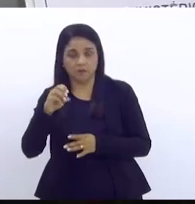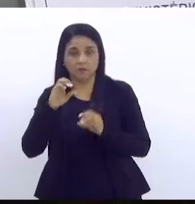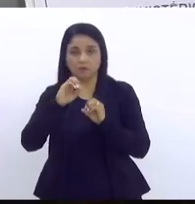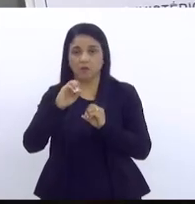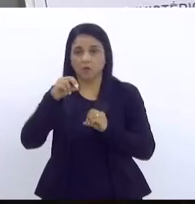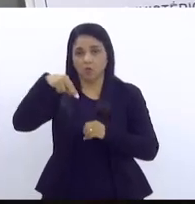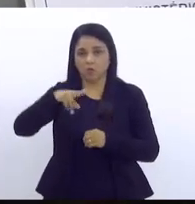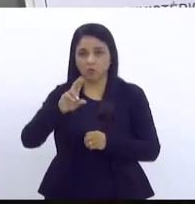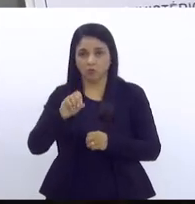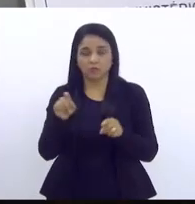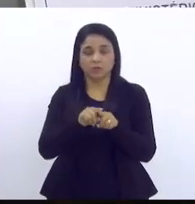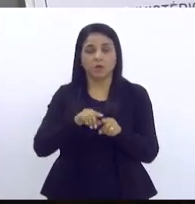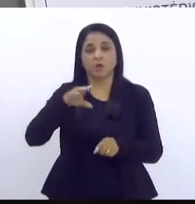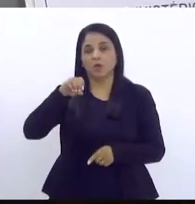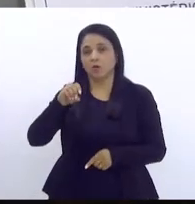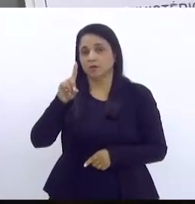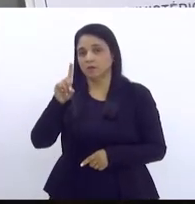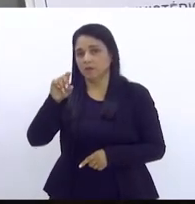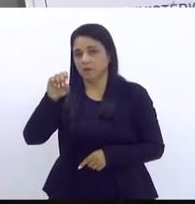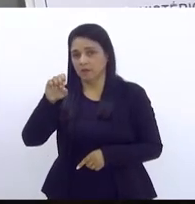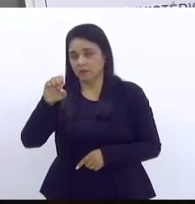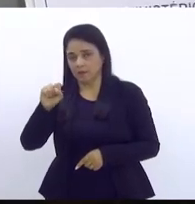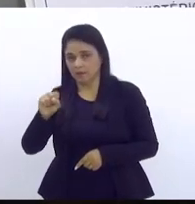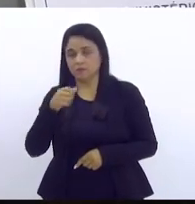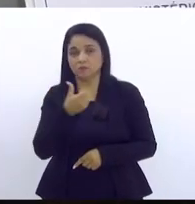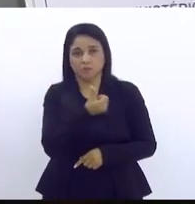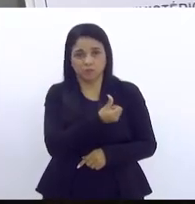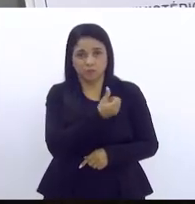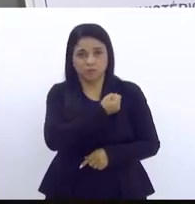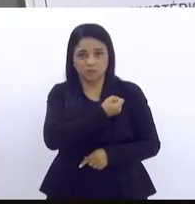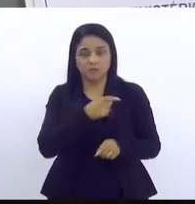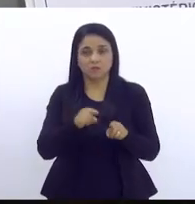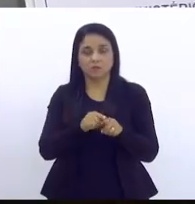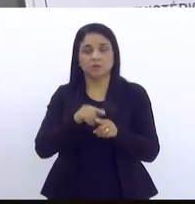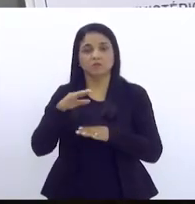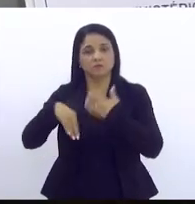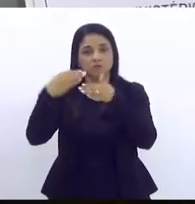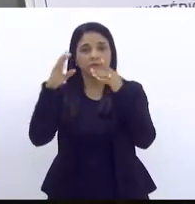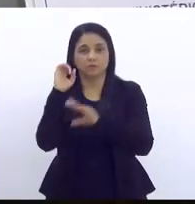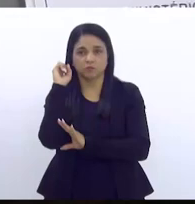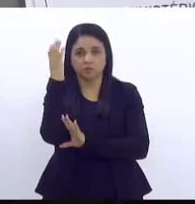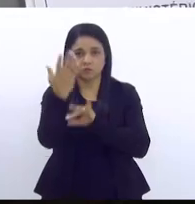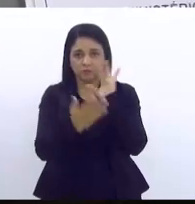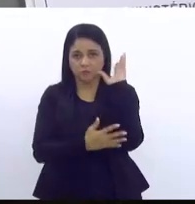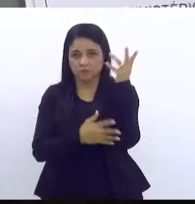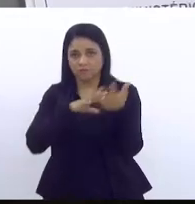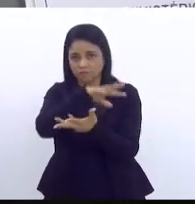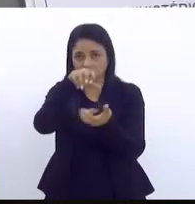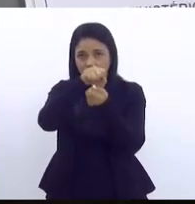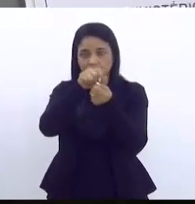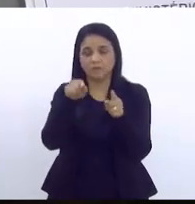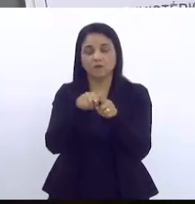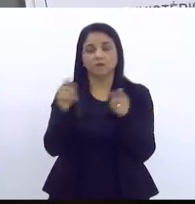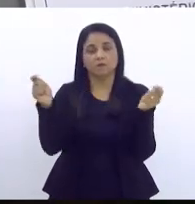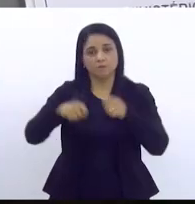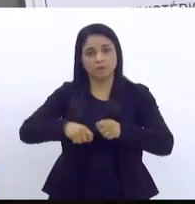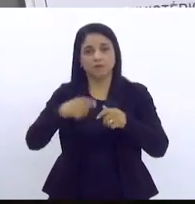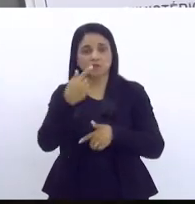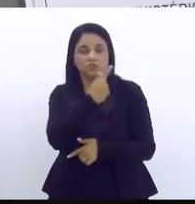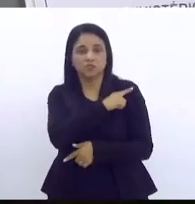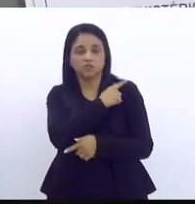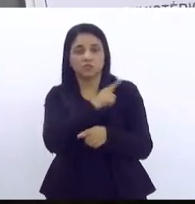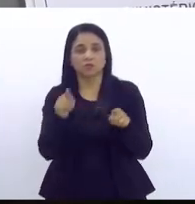da ods número 6 o objetivo desenvolvimento sustentável a que fala sobre a necessidade de se assegurar a disponibilidade e gestão